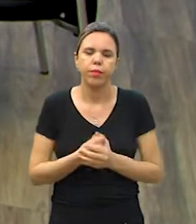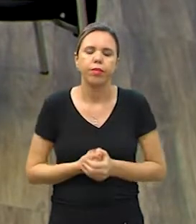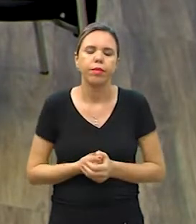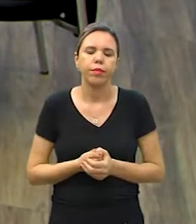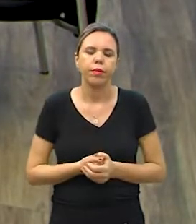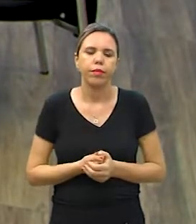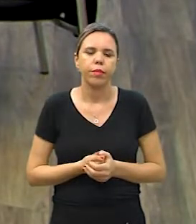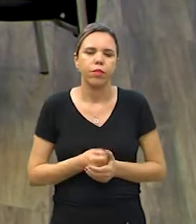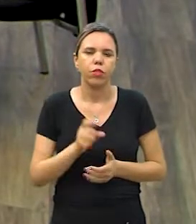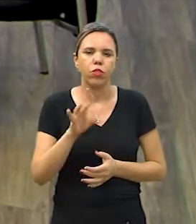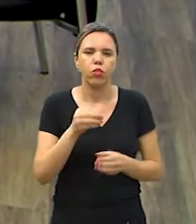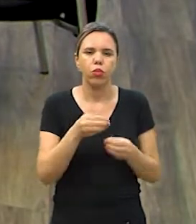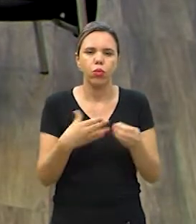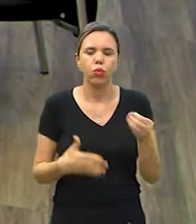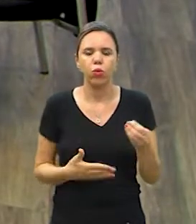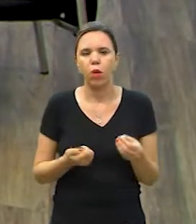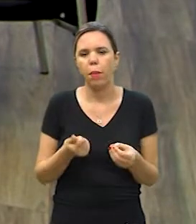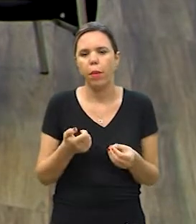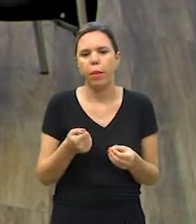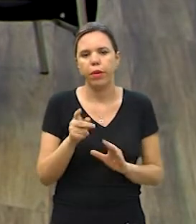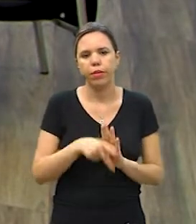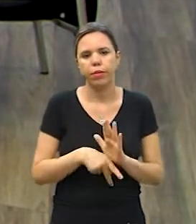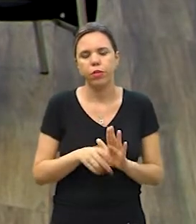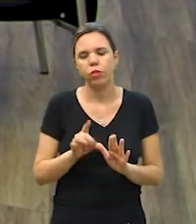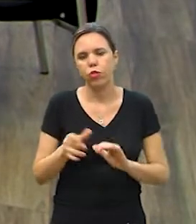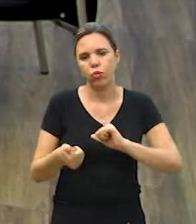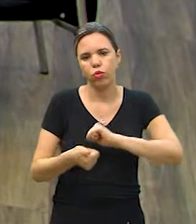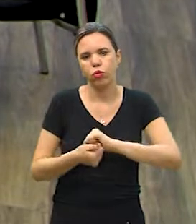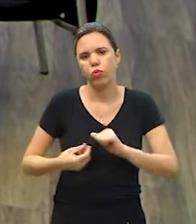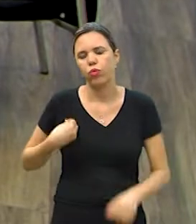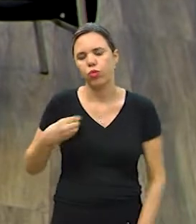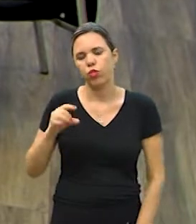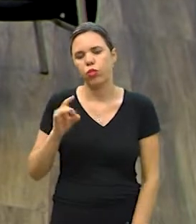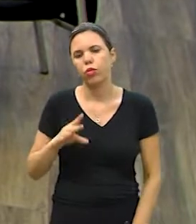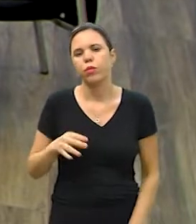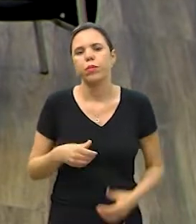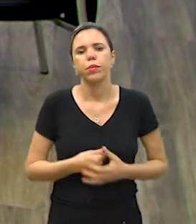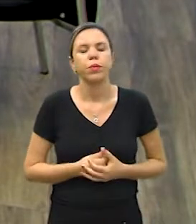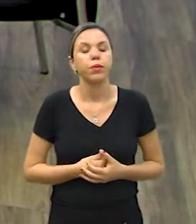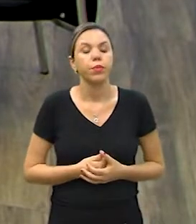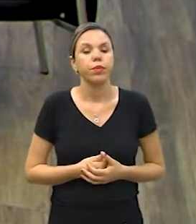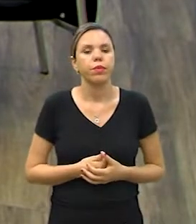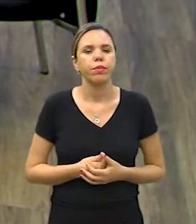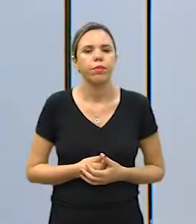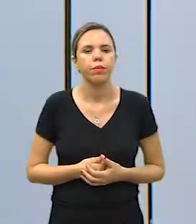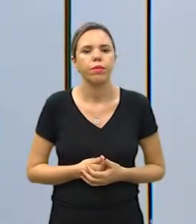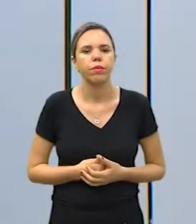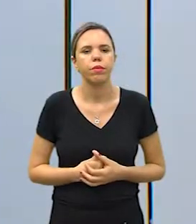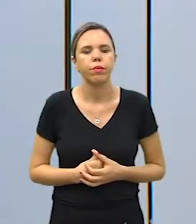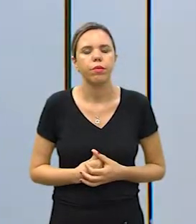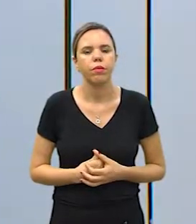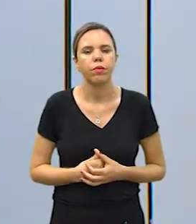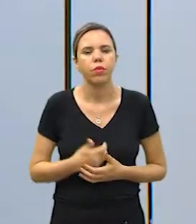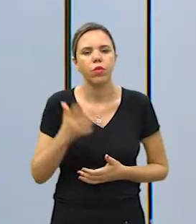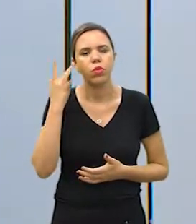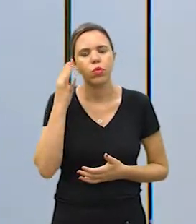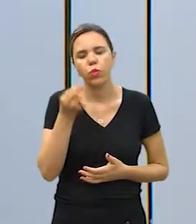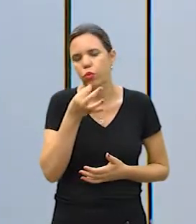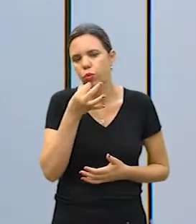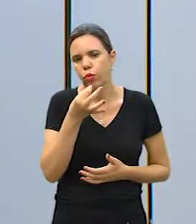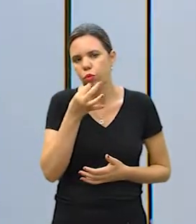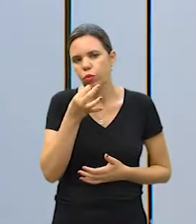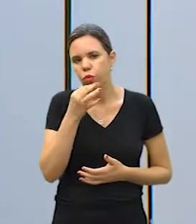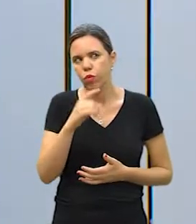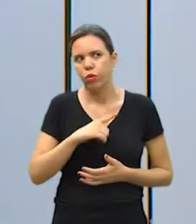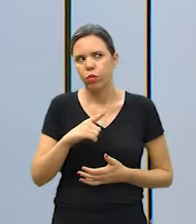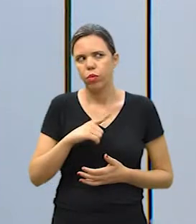mais complicado. Foi só um conteúdo de projetos, qualidade de vida, mas ainda mais... Então, eu acho assim,